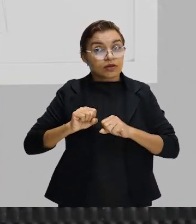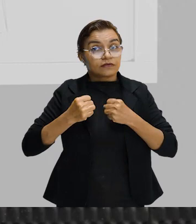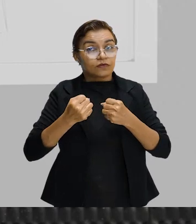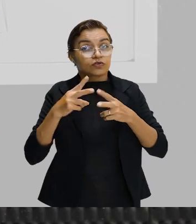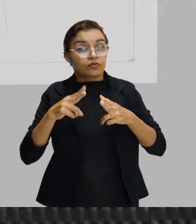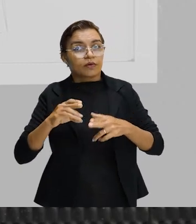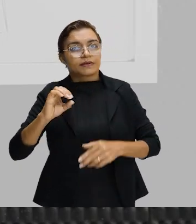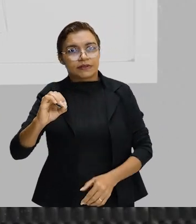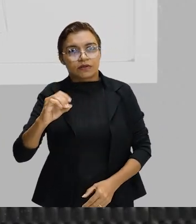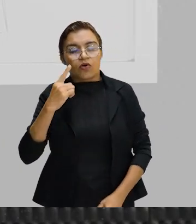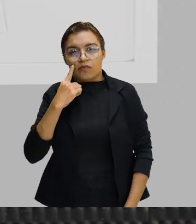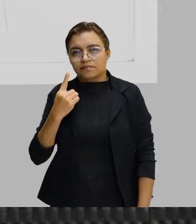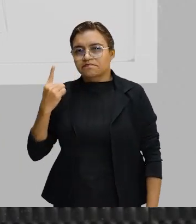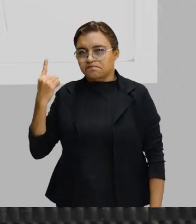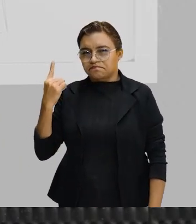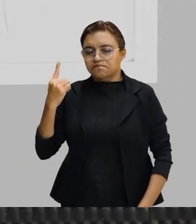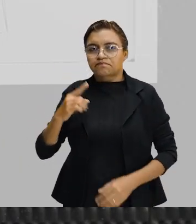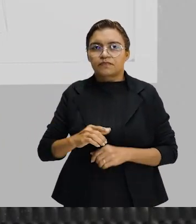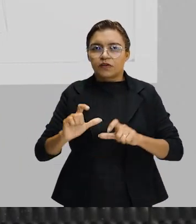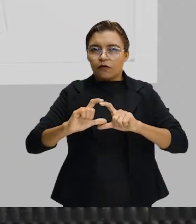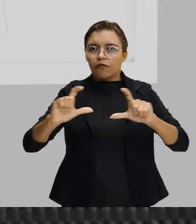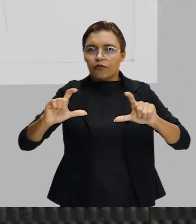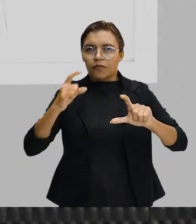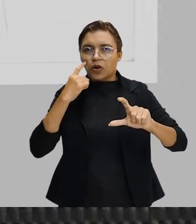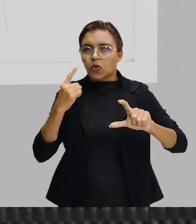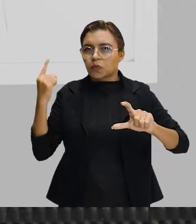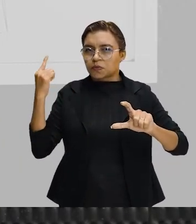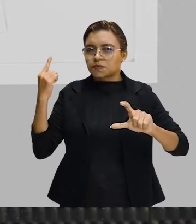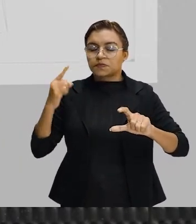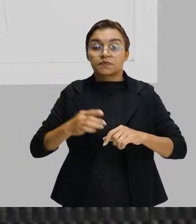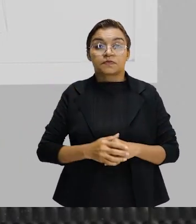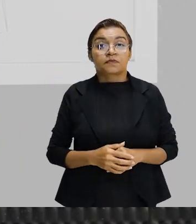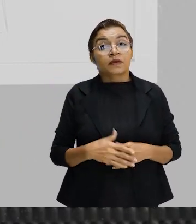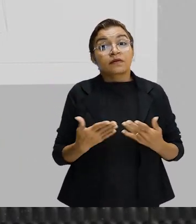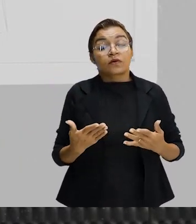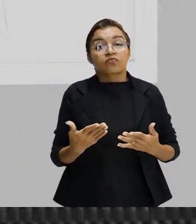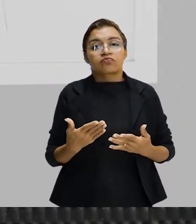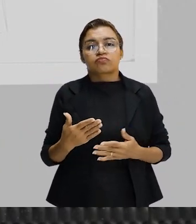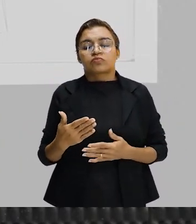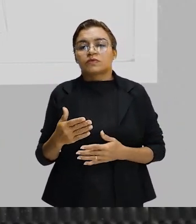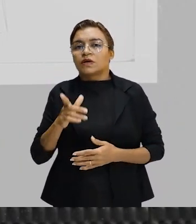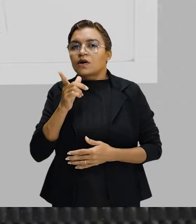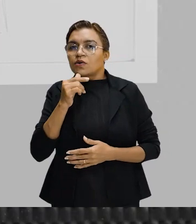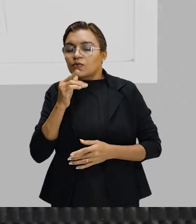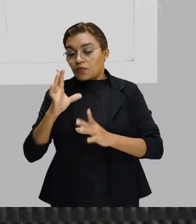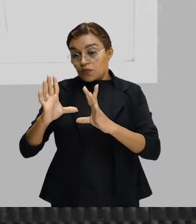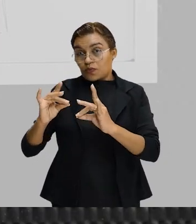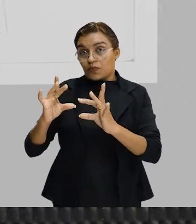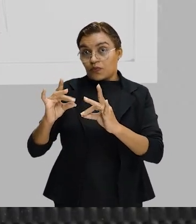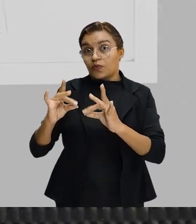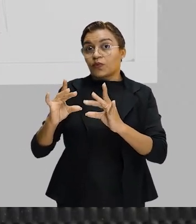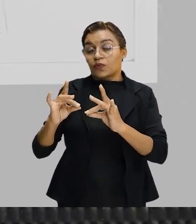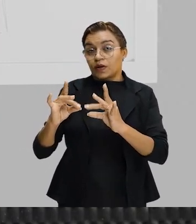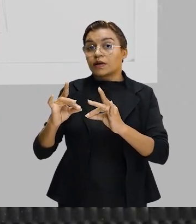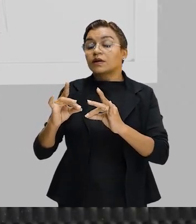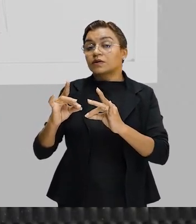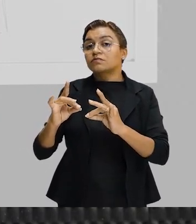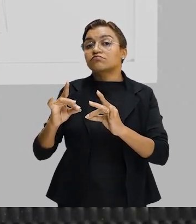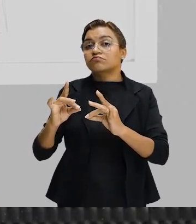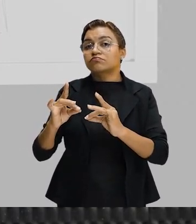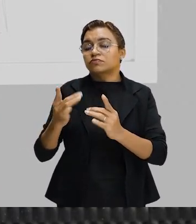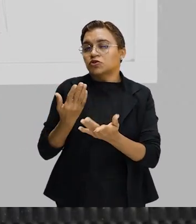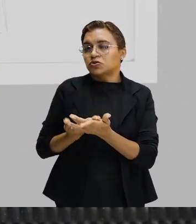No caso dos fluidos, aí nós pegamos os líquidos, né? Os líquidos que nós vamos trabalhar dentro dessa